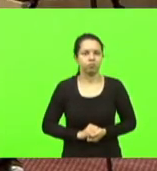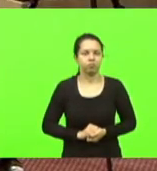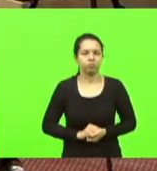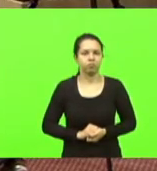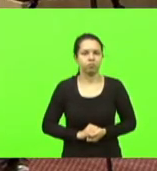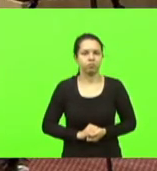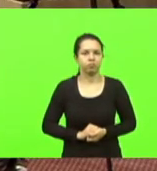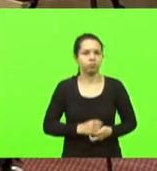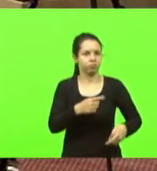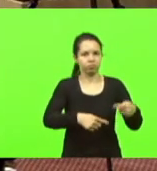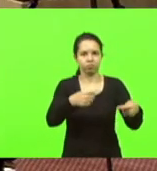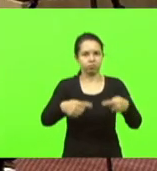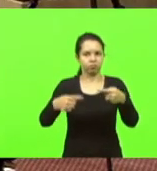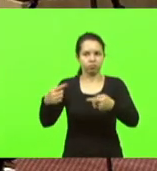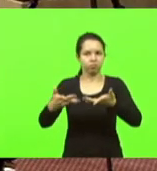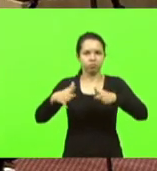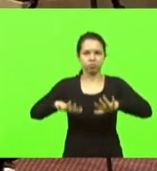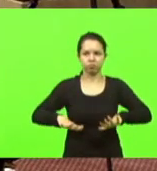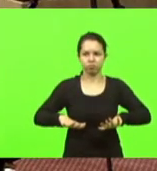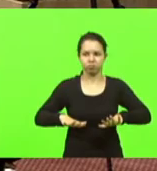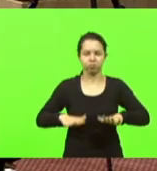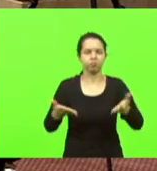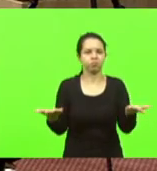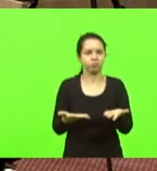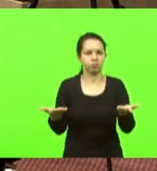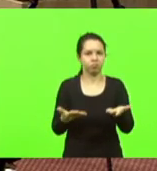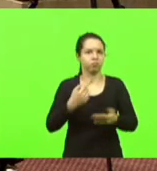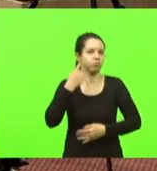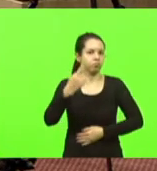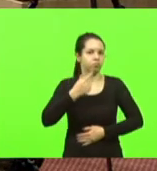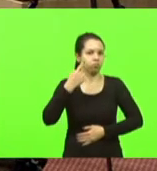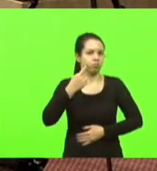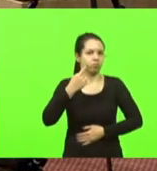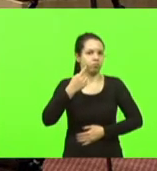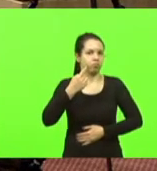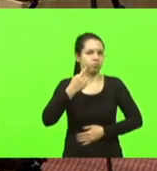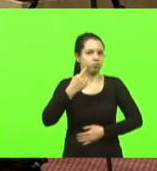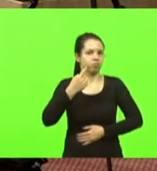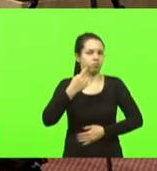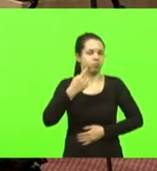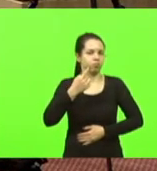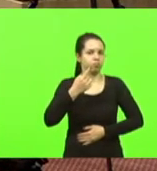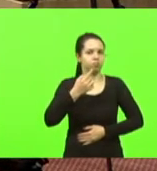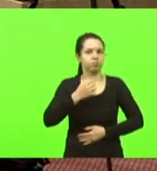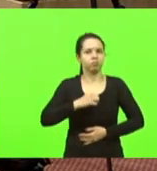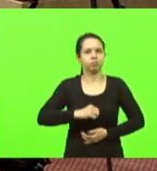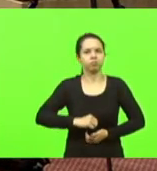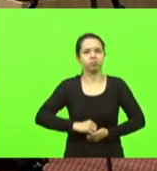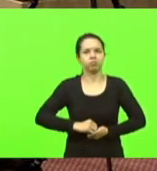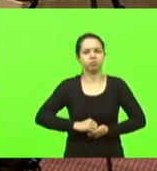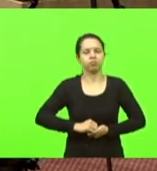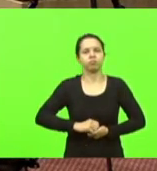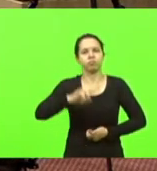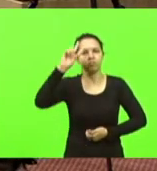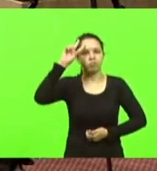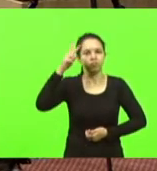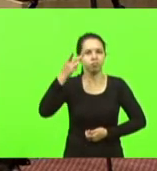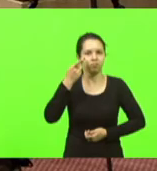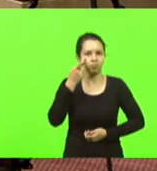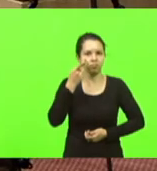havendo mais Quem Queira discutir com a palavra Deputado José Milton Alves José Milton Milton Alves